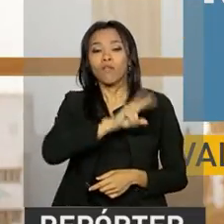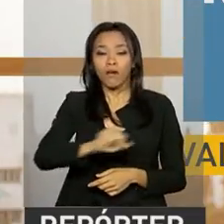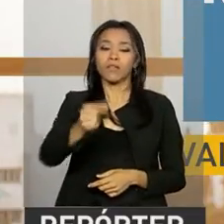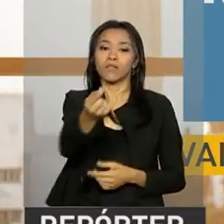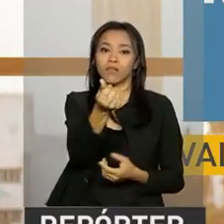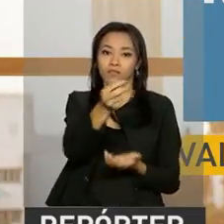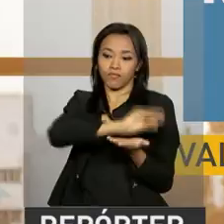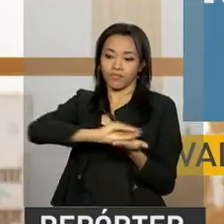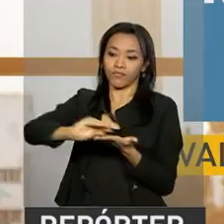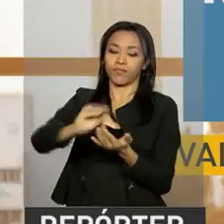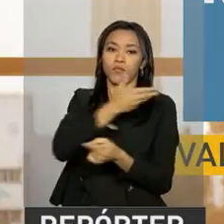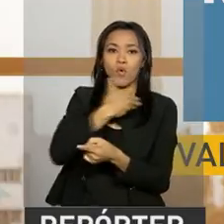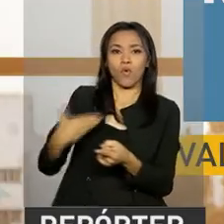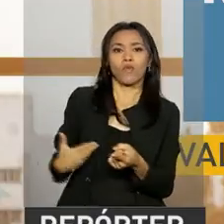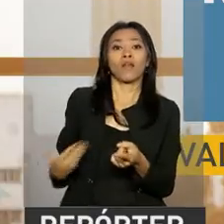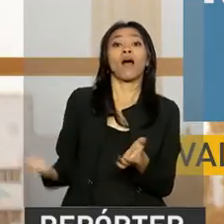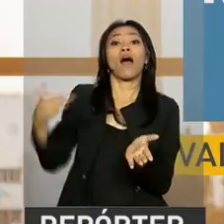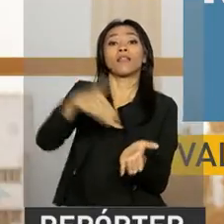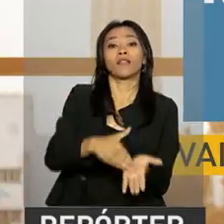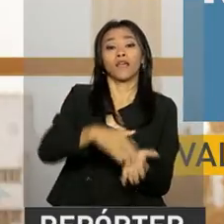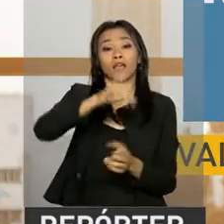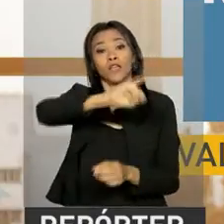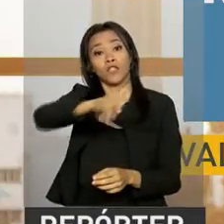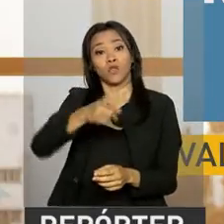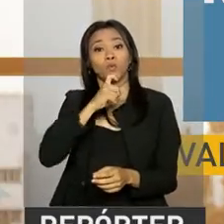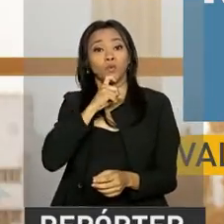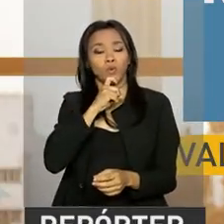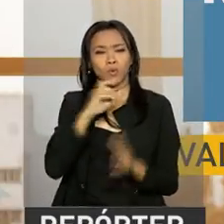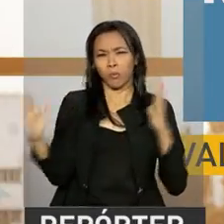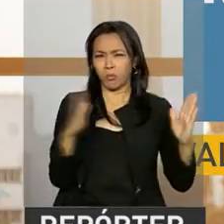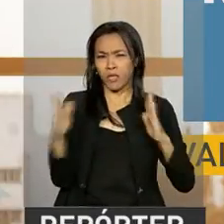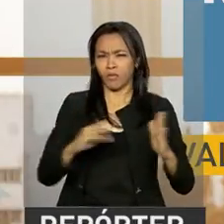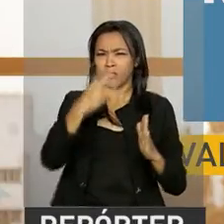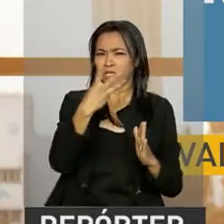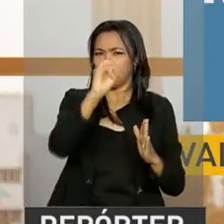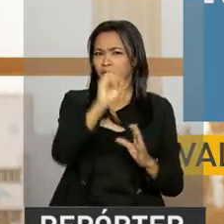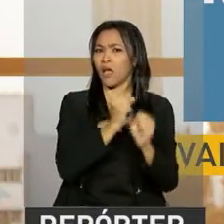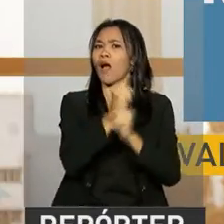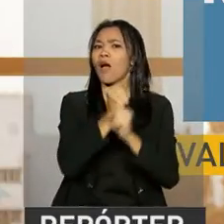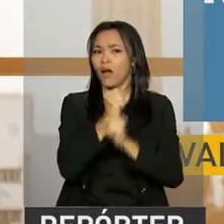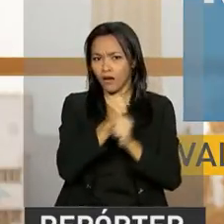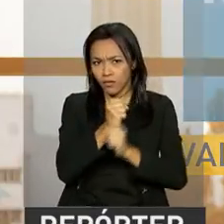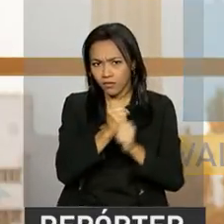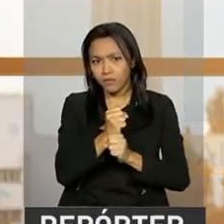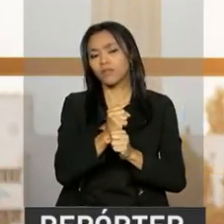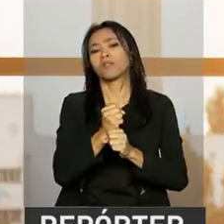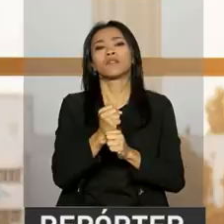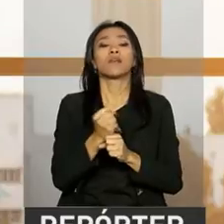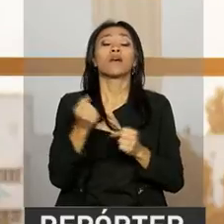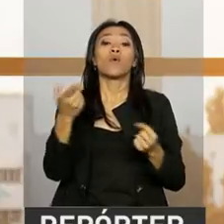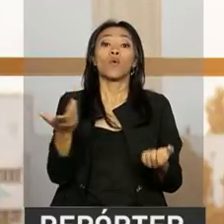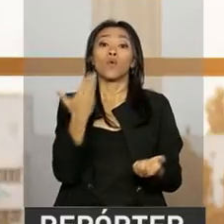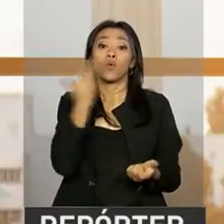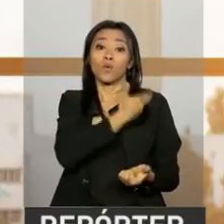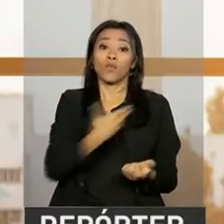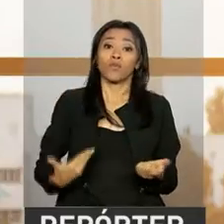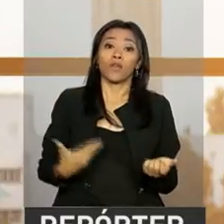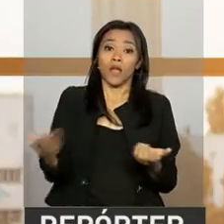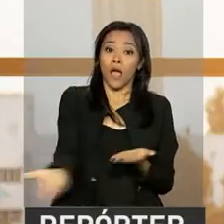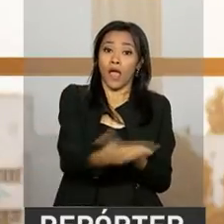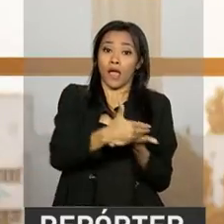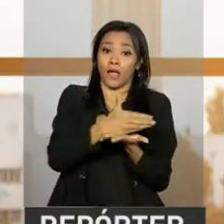repassada ao governo até julho deste ano. Ao fim do período de 30 anos previsto para a concessão, o governo deve arrecadar um total